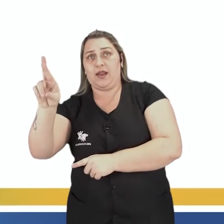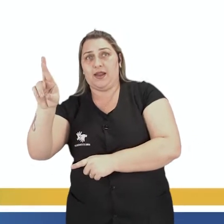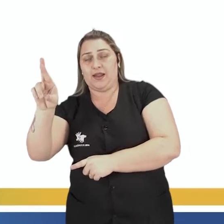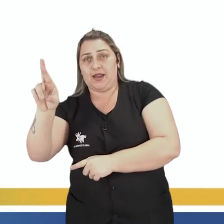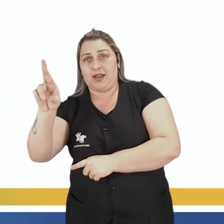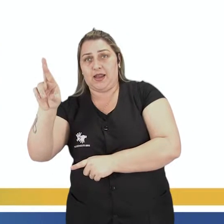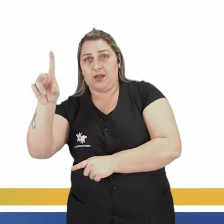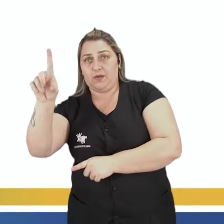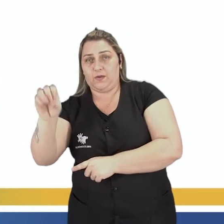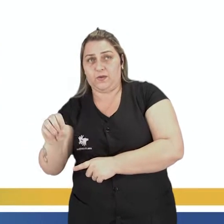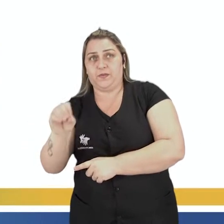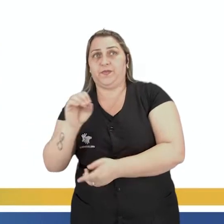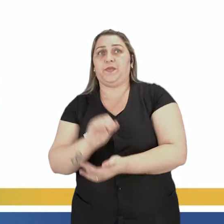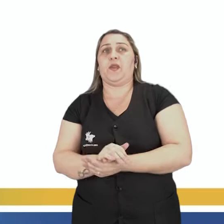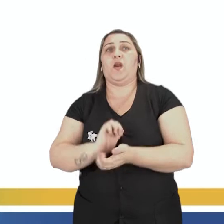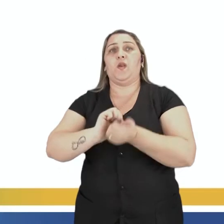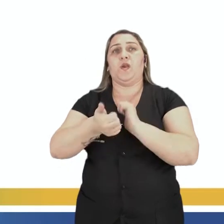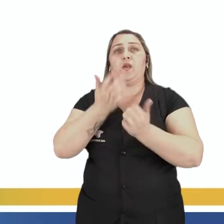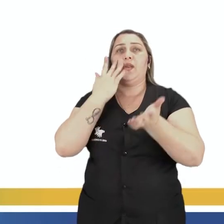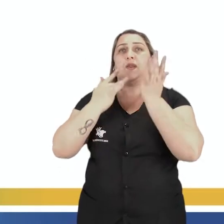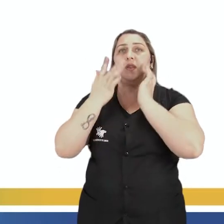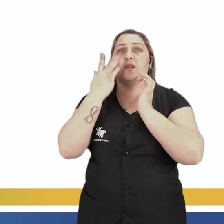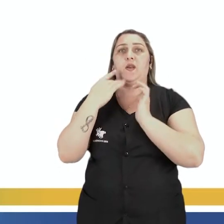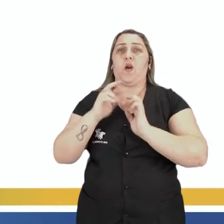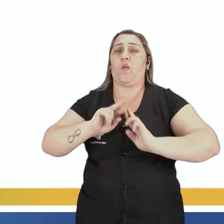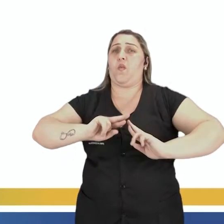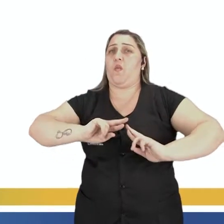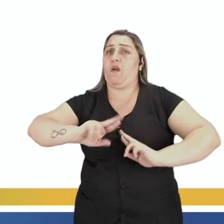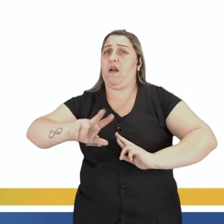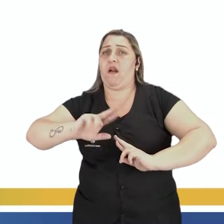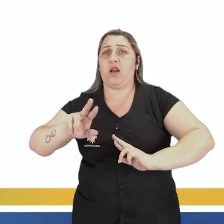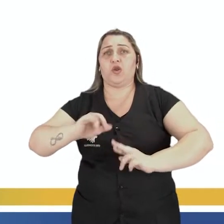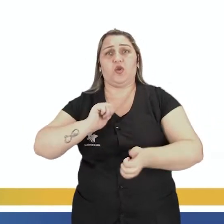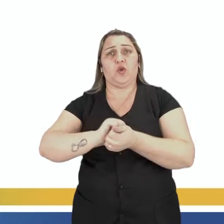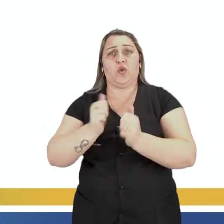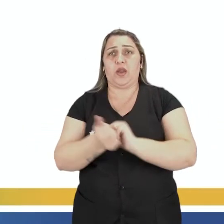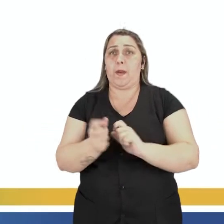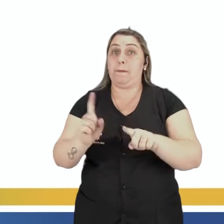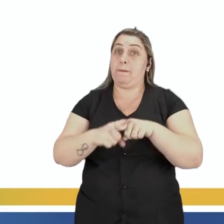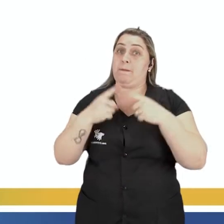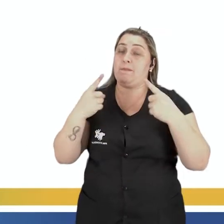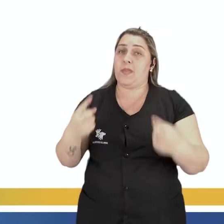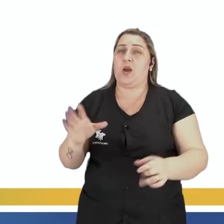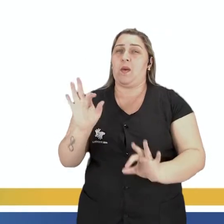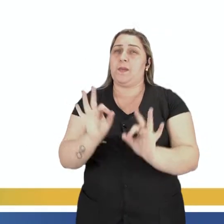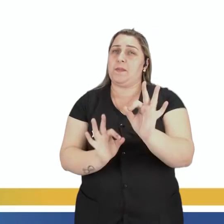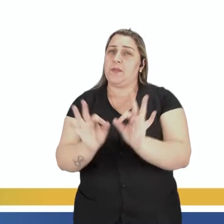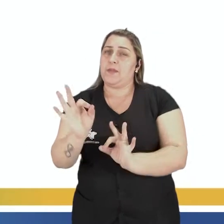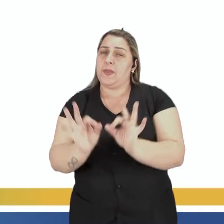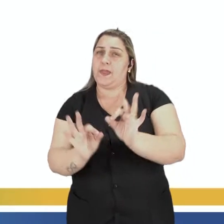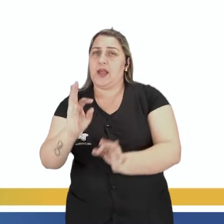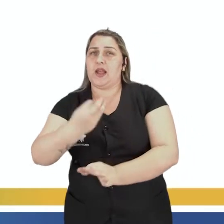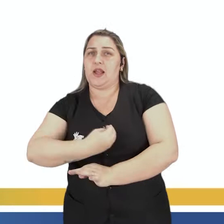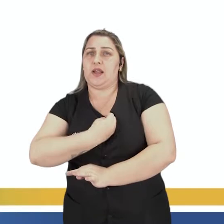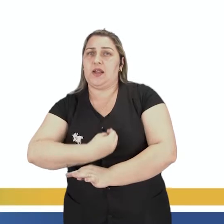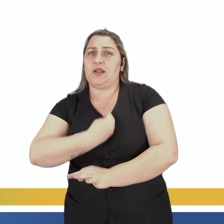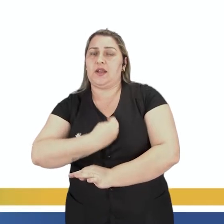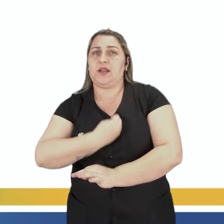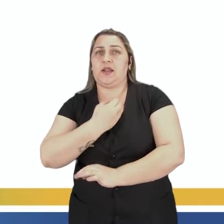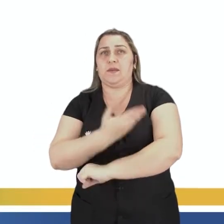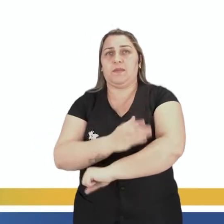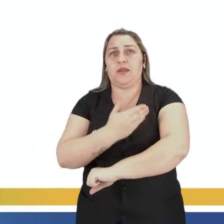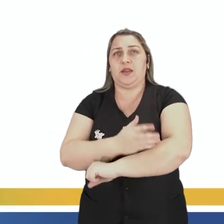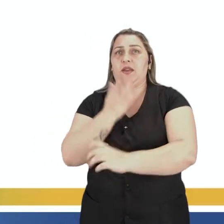diretor. Os jogos teatrais não são quaisquer jogos, mas uma preparação e vivência da